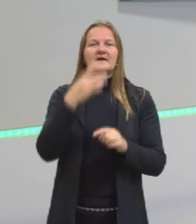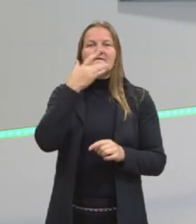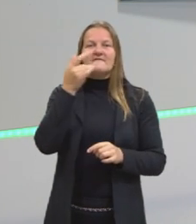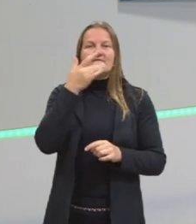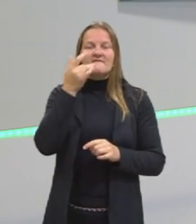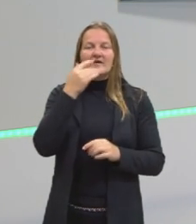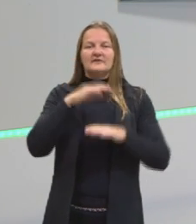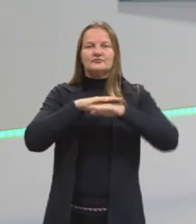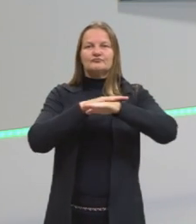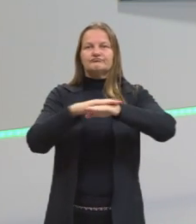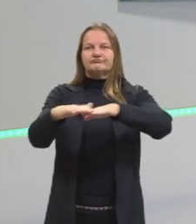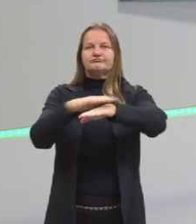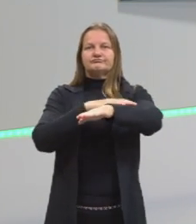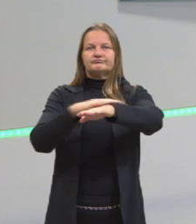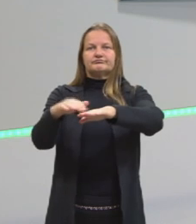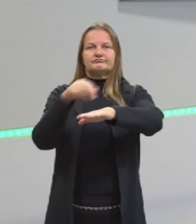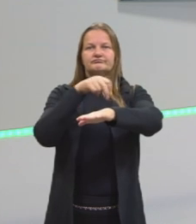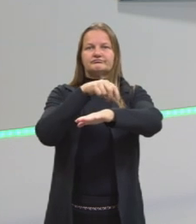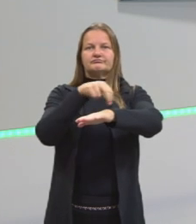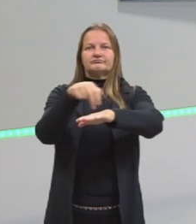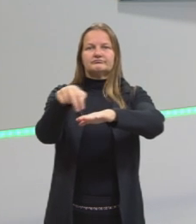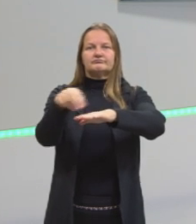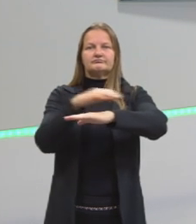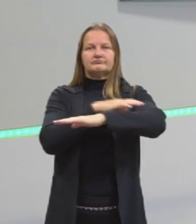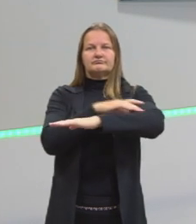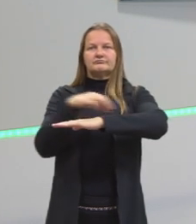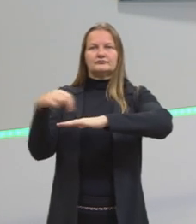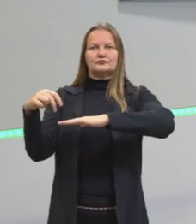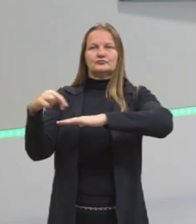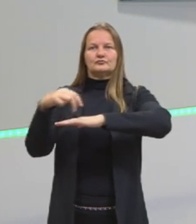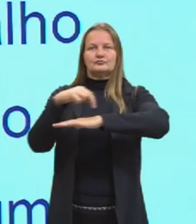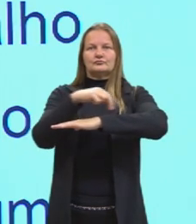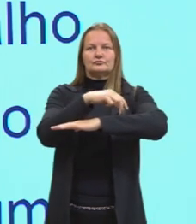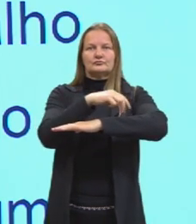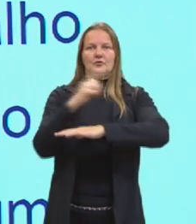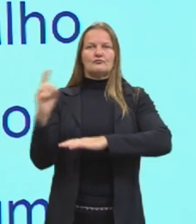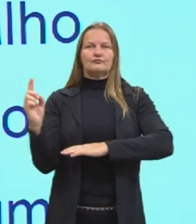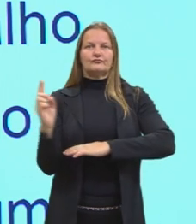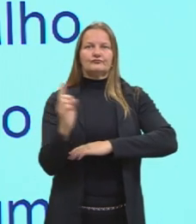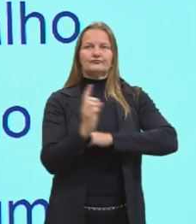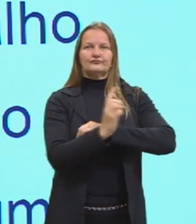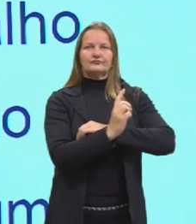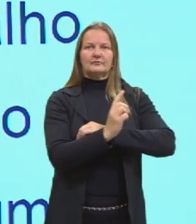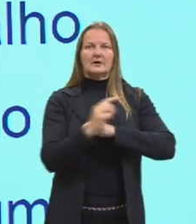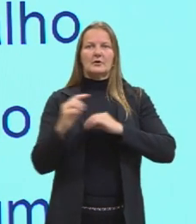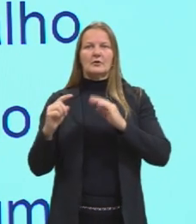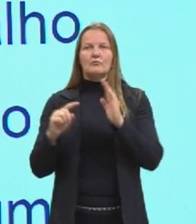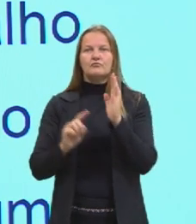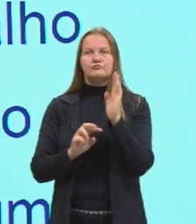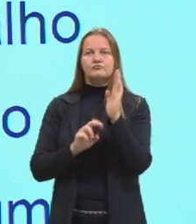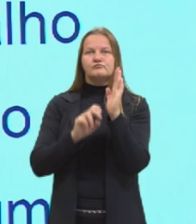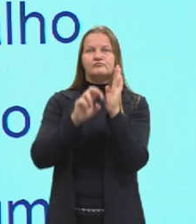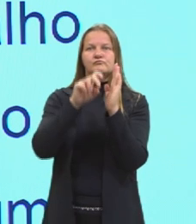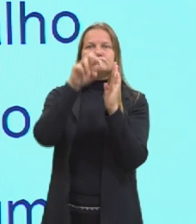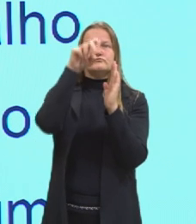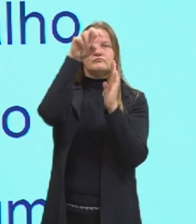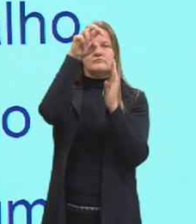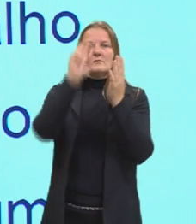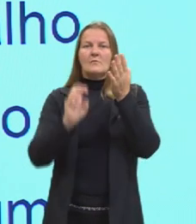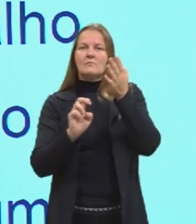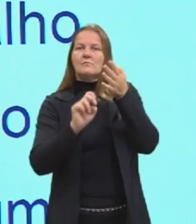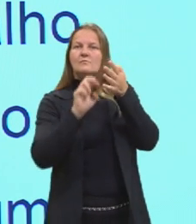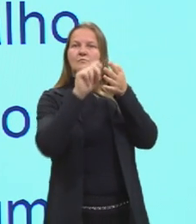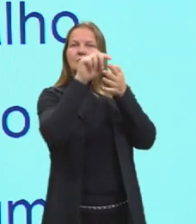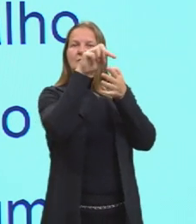gente caminhar no plano certo na horizontal agora quando a gente começa a subir escadas a gente fica mais cansado porque será